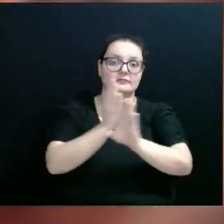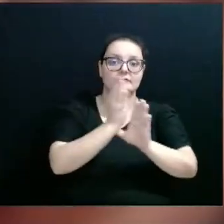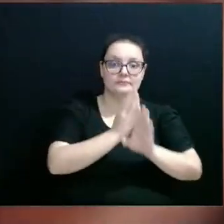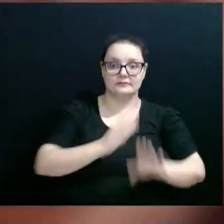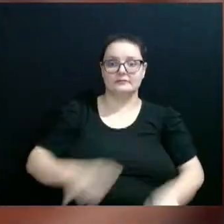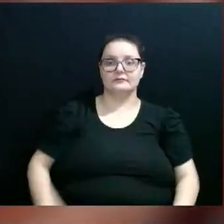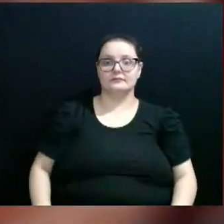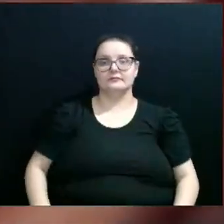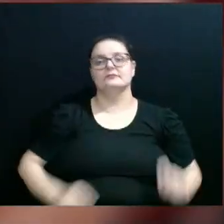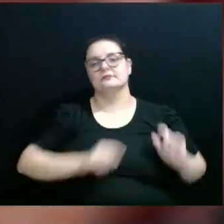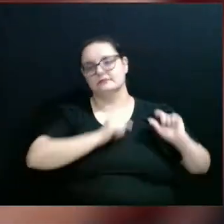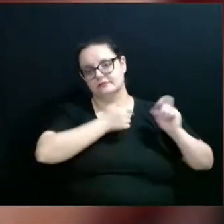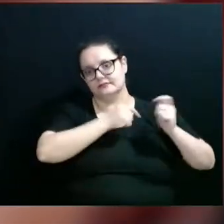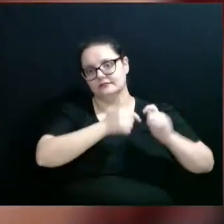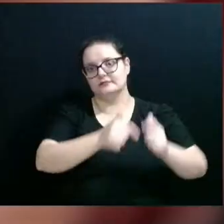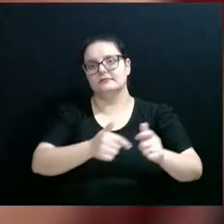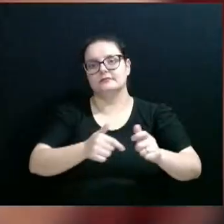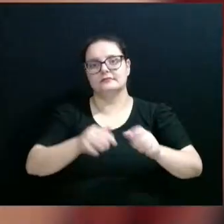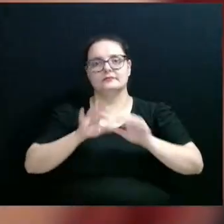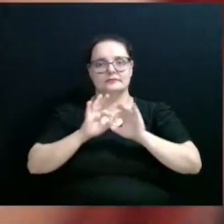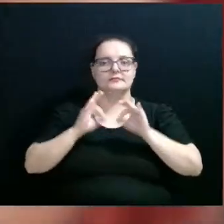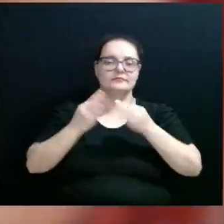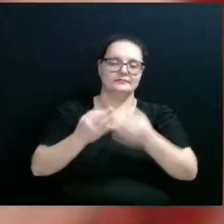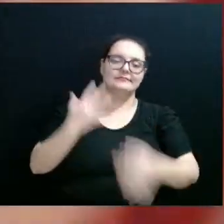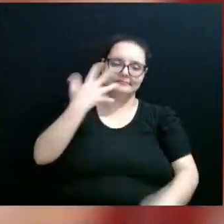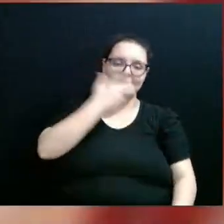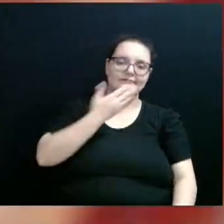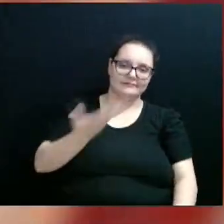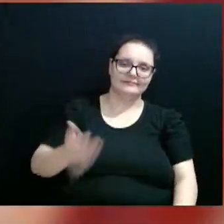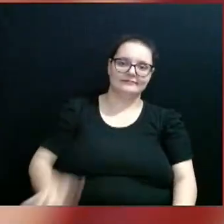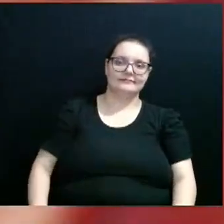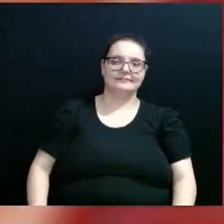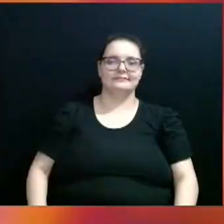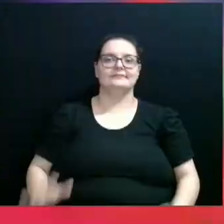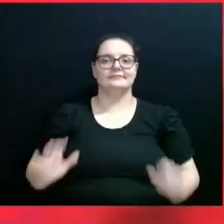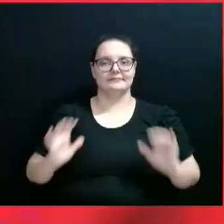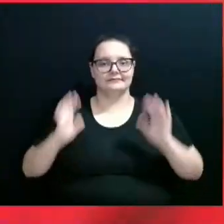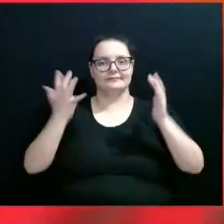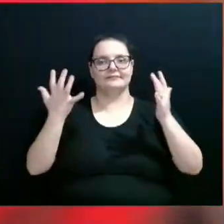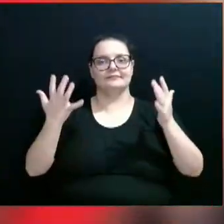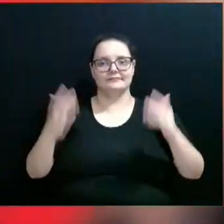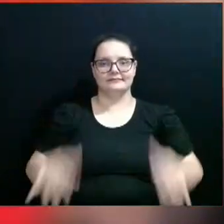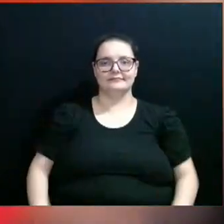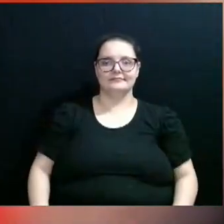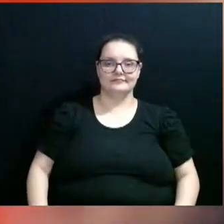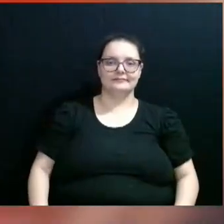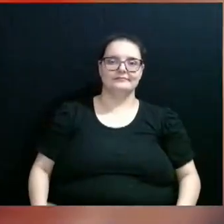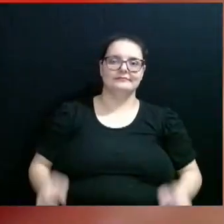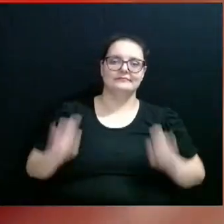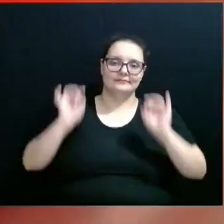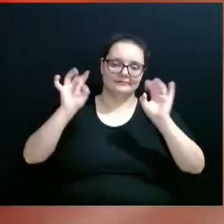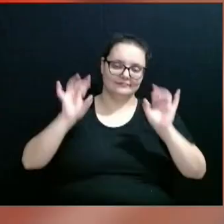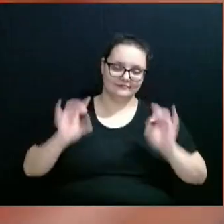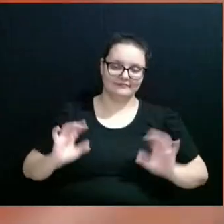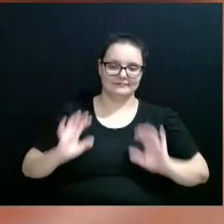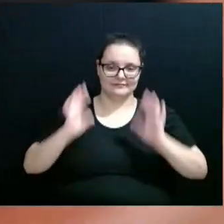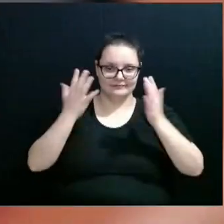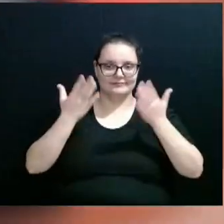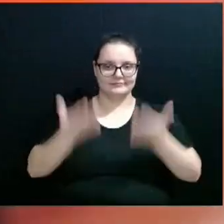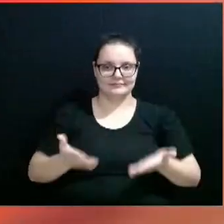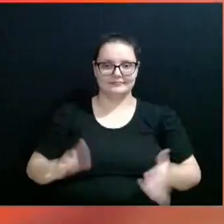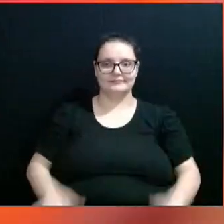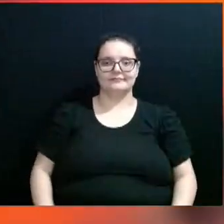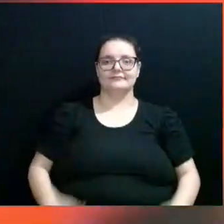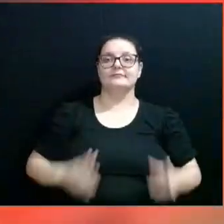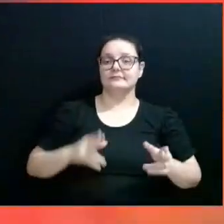tradição assim familiar, ela fica bonita, né? Fica um evento, acaba dando um brilho maior para o evento, que, como o Silas disse,